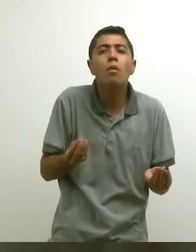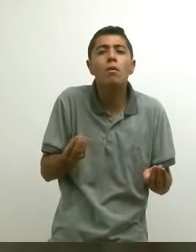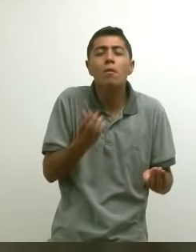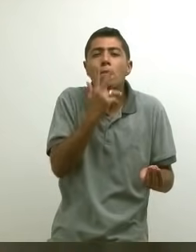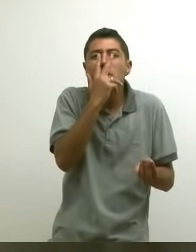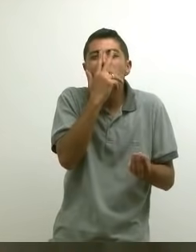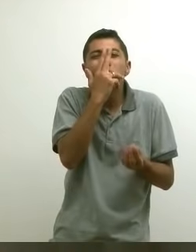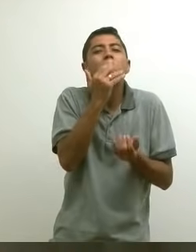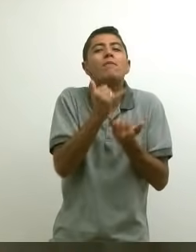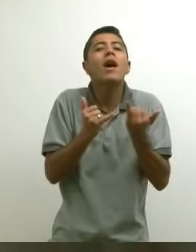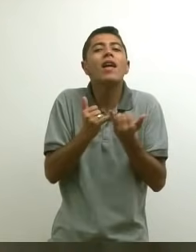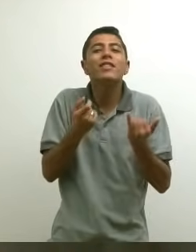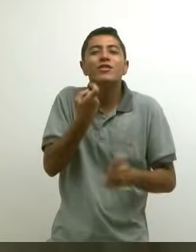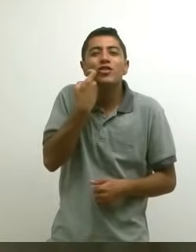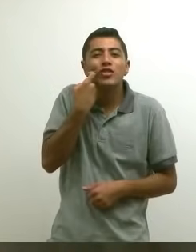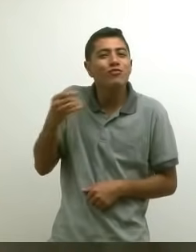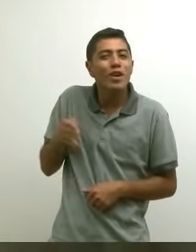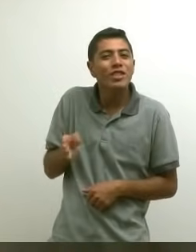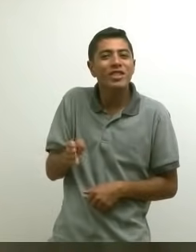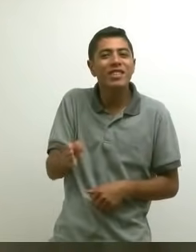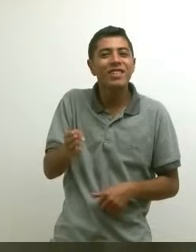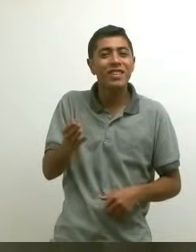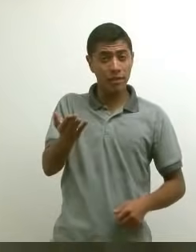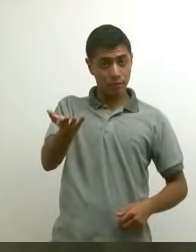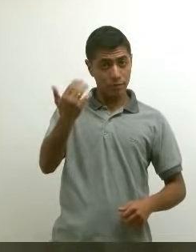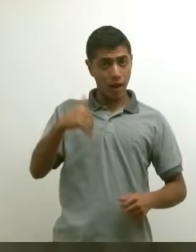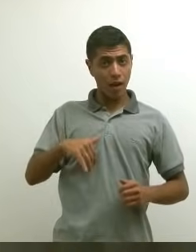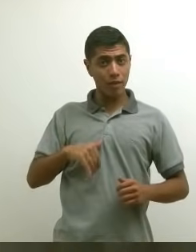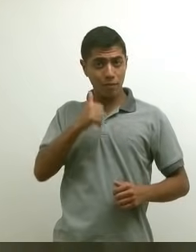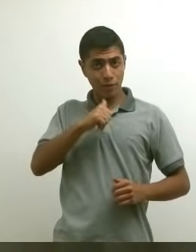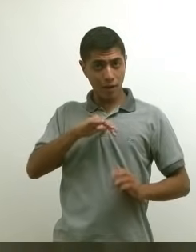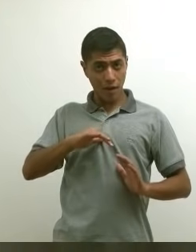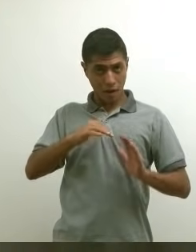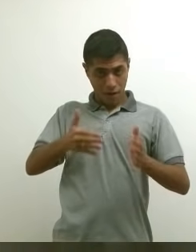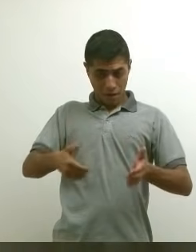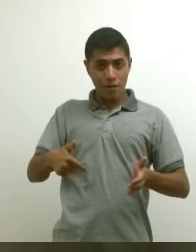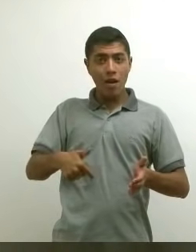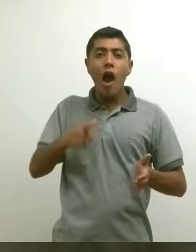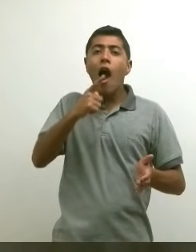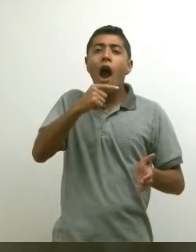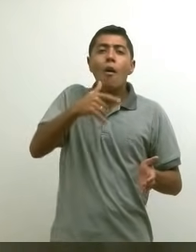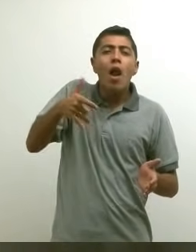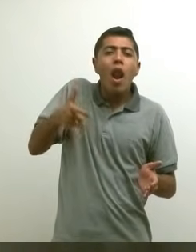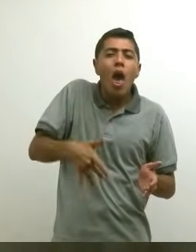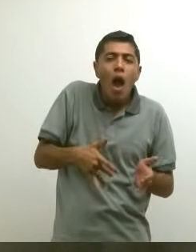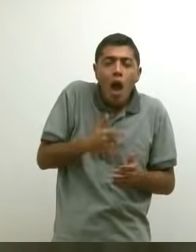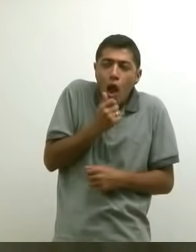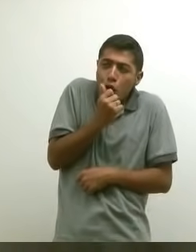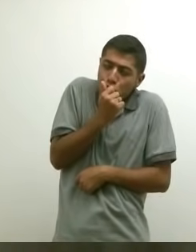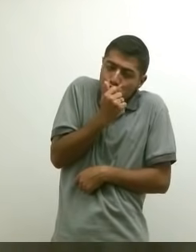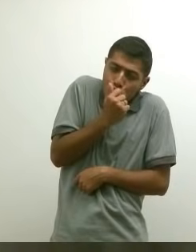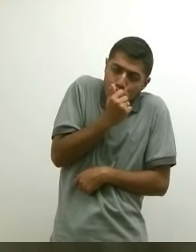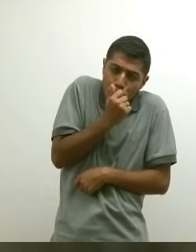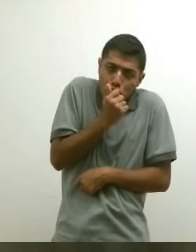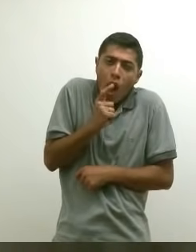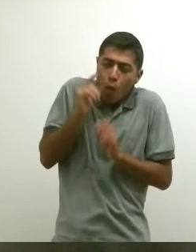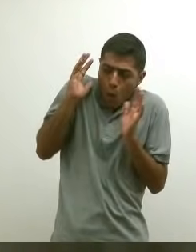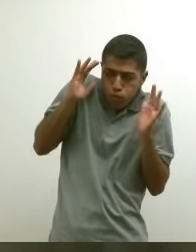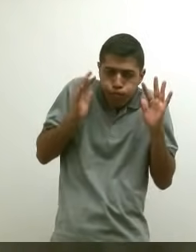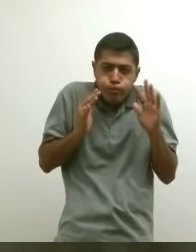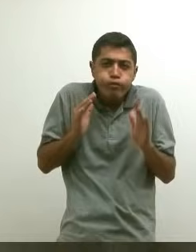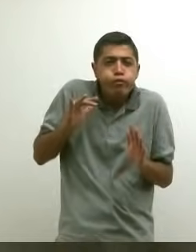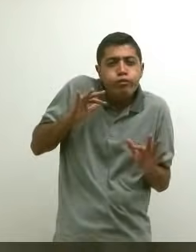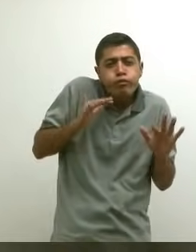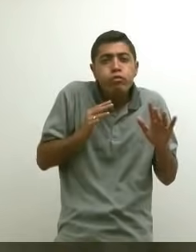meses dentro do útero ela vai para a terra e se movimenta como peixe com três meses começa a desenvolver um tônus cervical